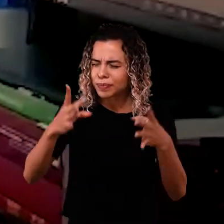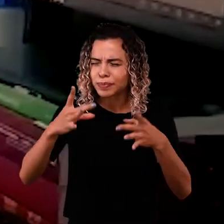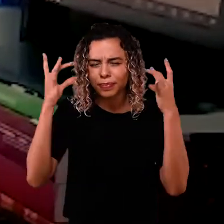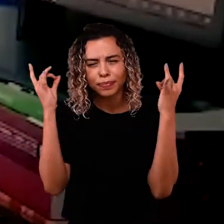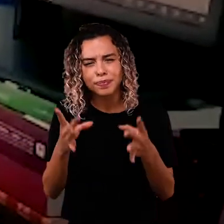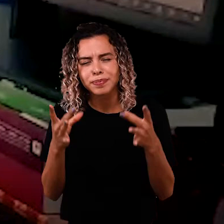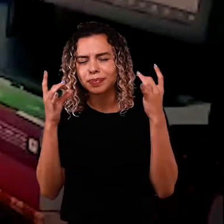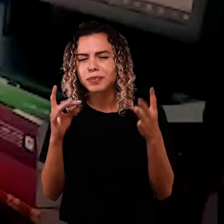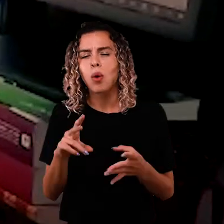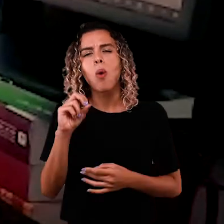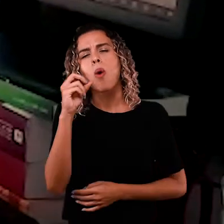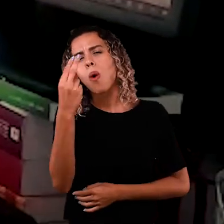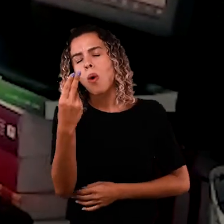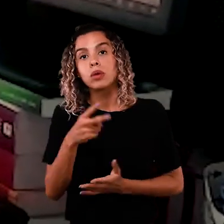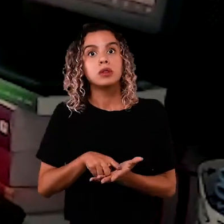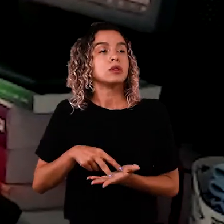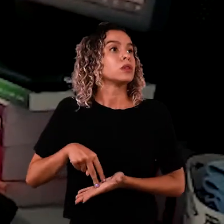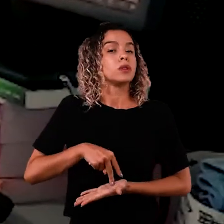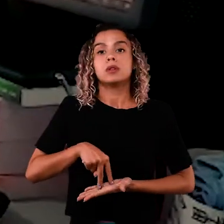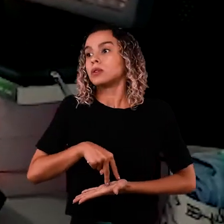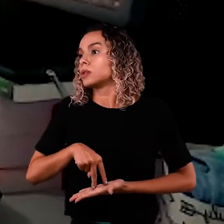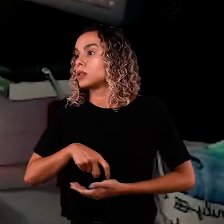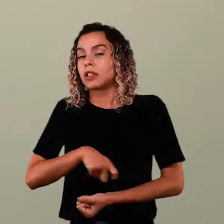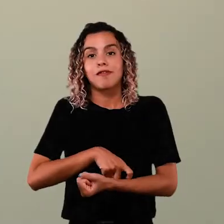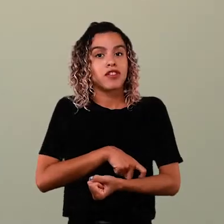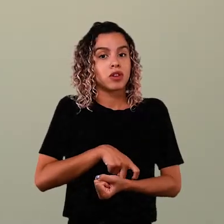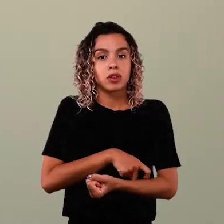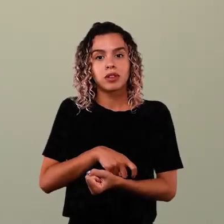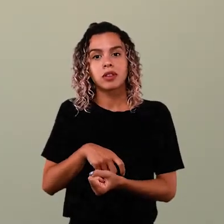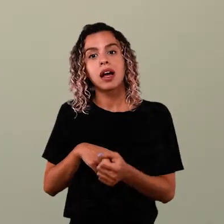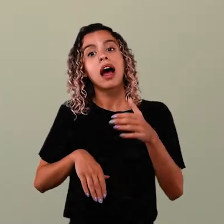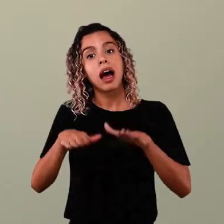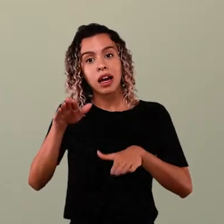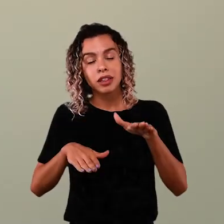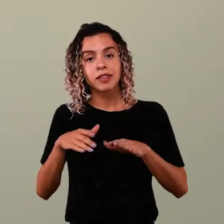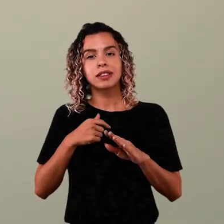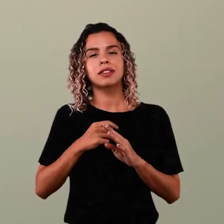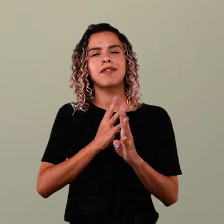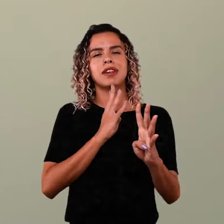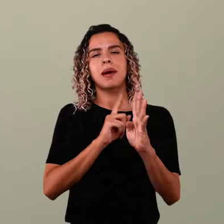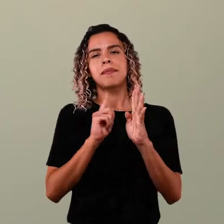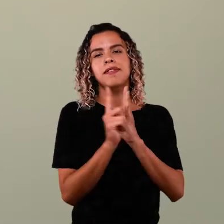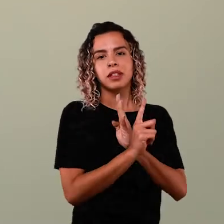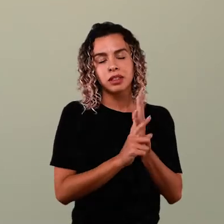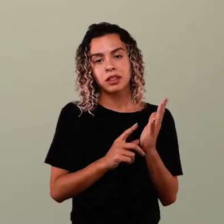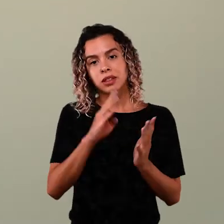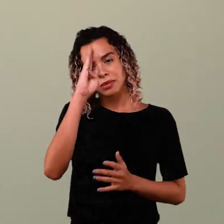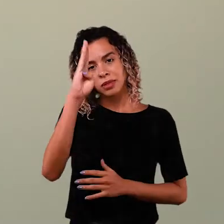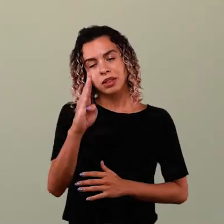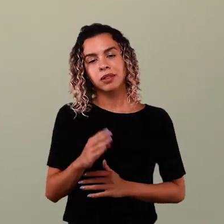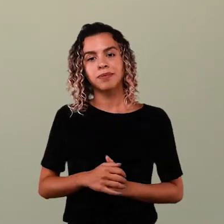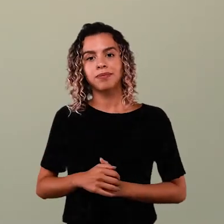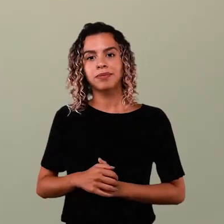dias com enxaqueca. Ou ter um colapso nervoso. Então, veja bem, às vezes eu uso uma fila preferencial e eu quero poder